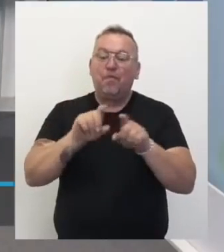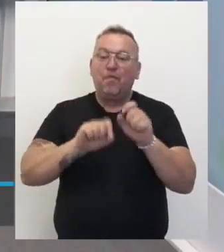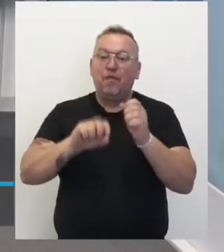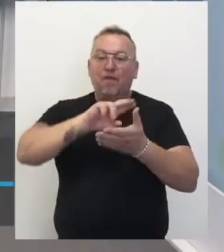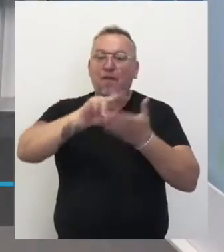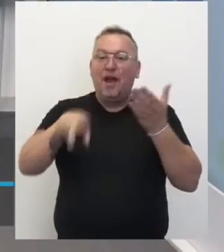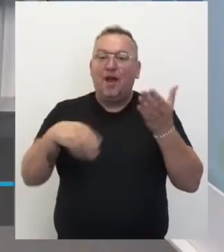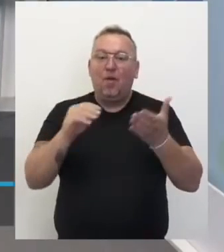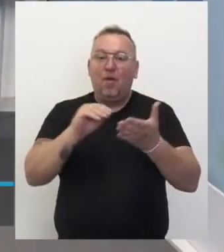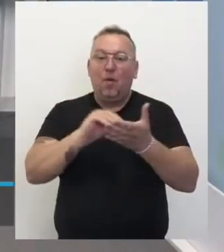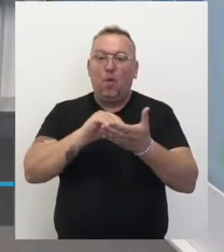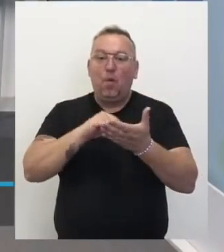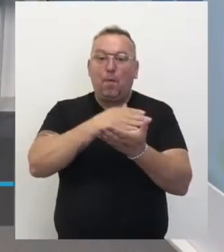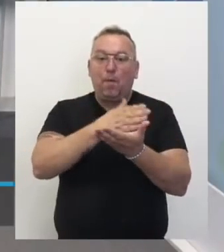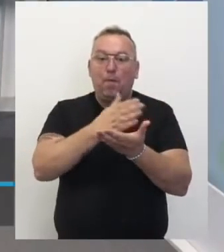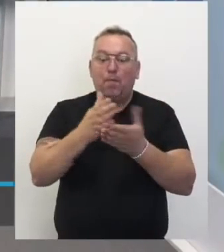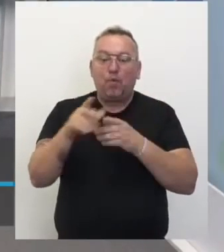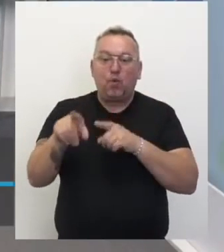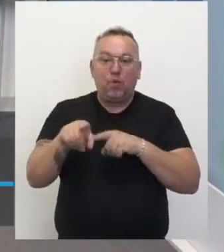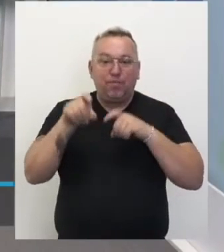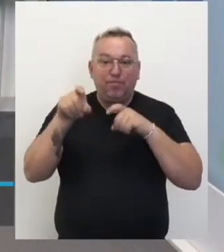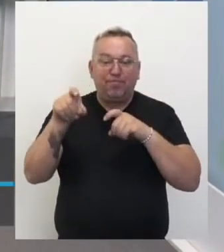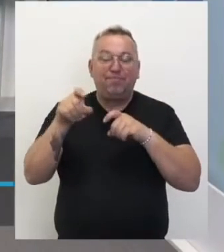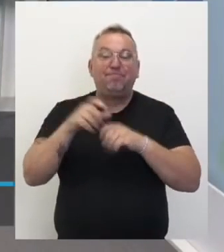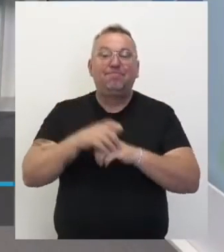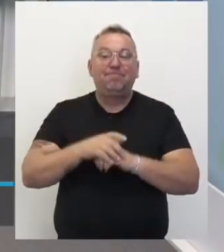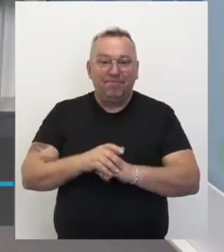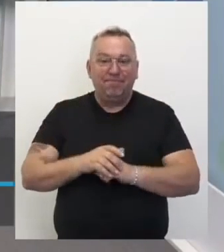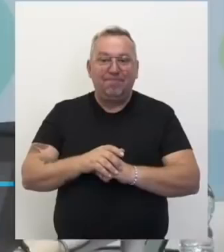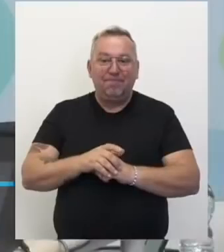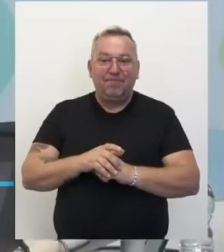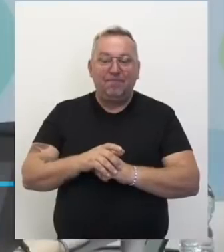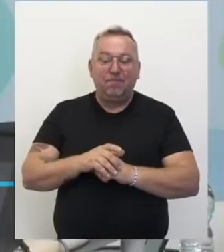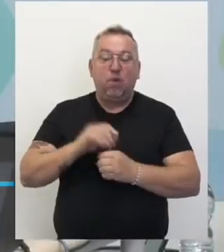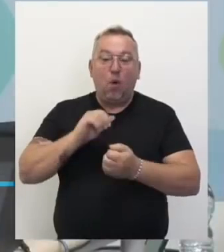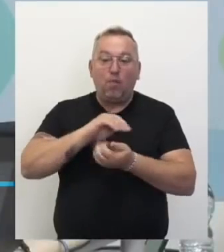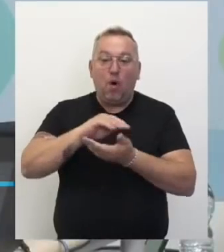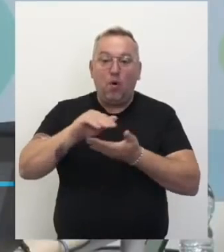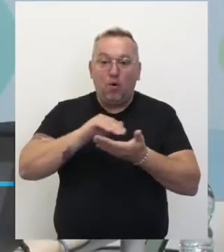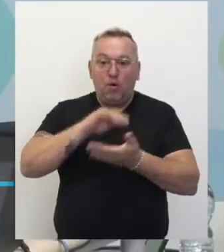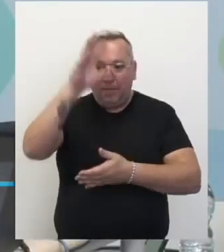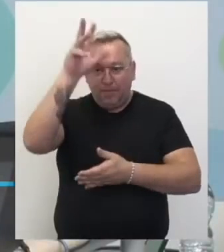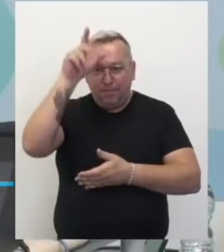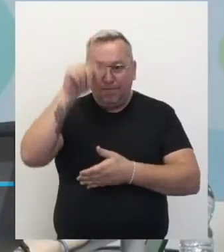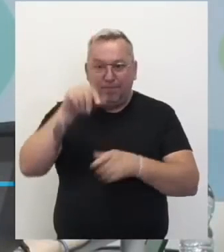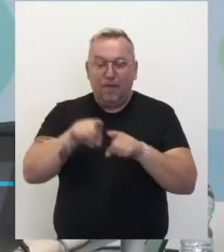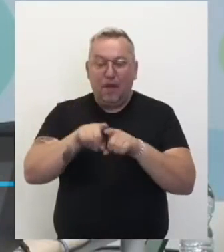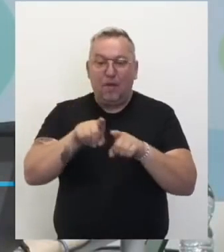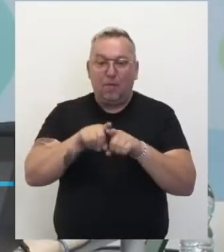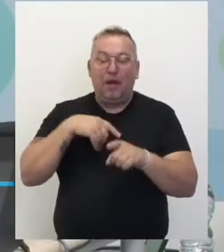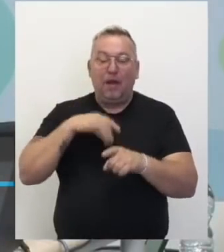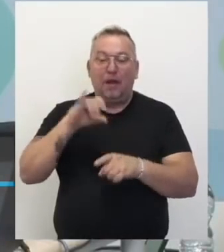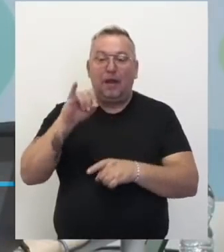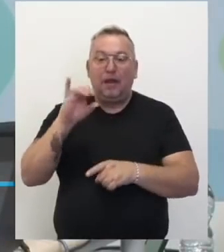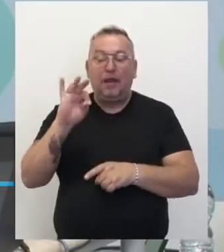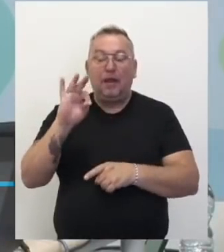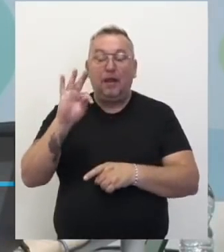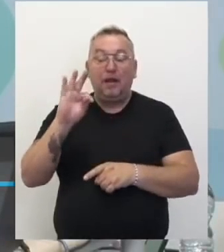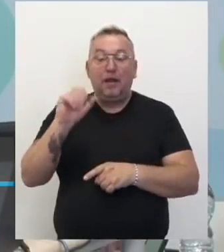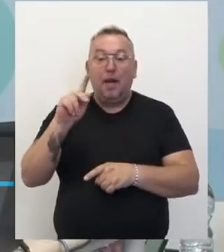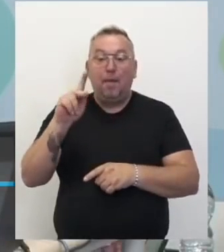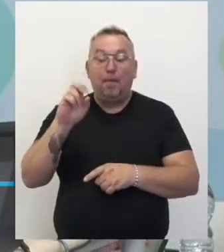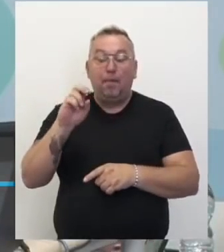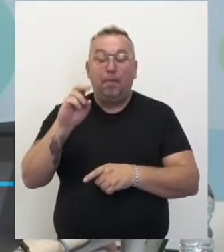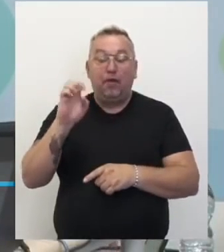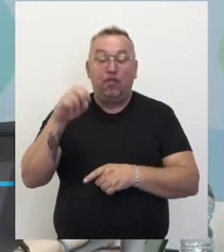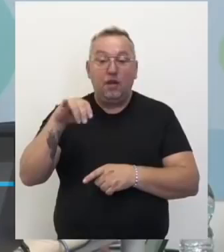aqui colocaram bolo caipira, né? O bolinho caipira Sim. e tal. Bolinho de frango, acabou de chegar aqui Itapetininga, o pessoal de Itapetininga, um abraço